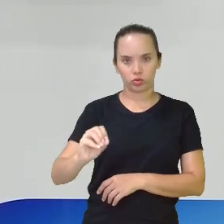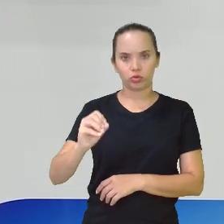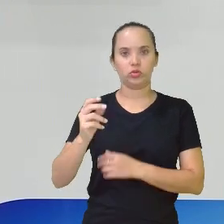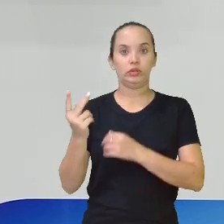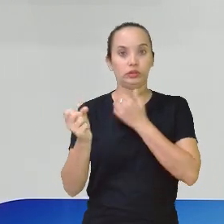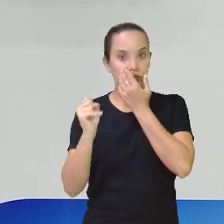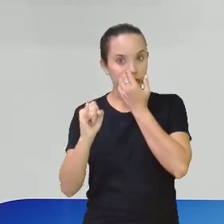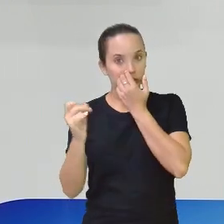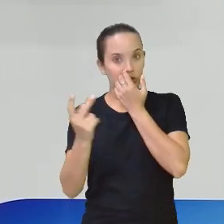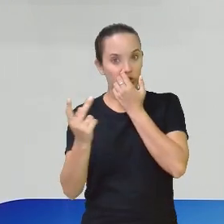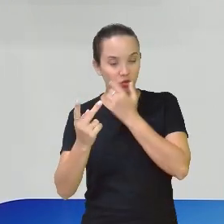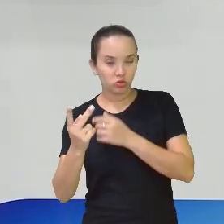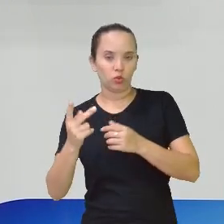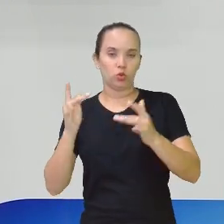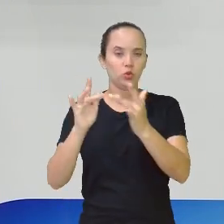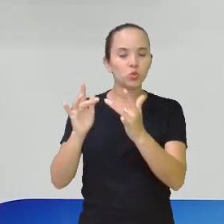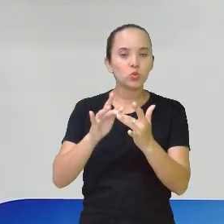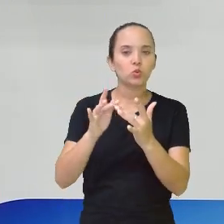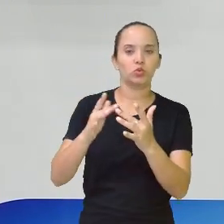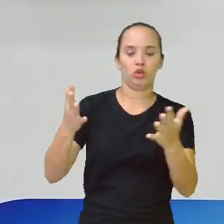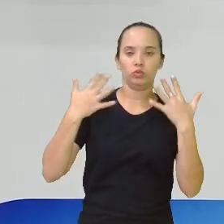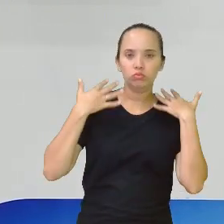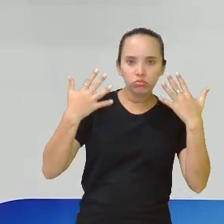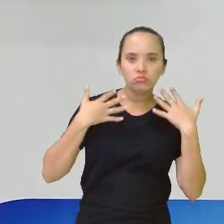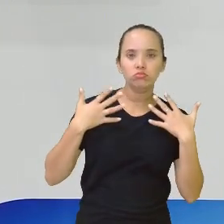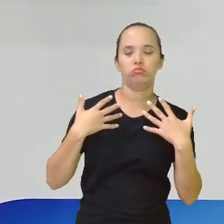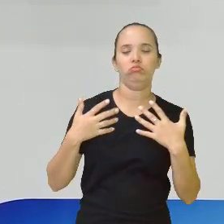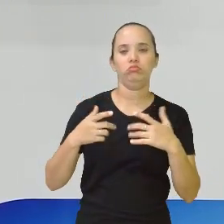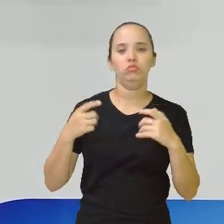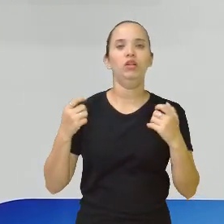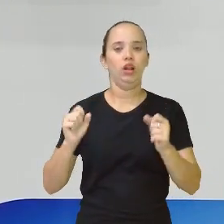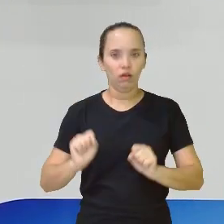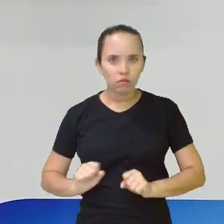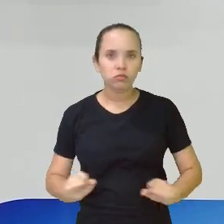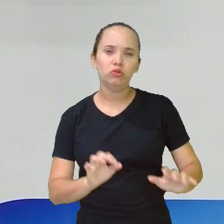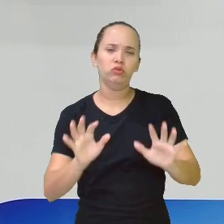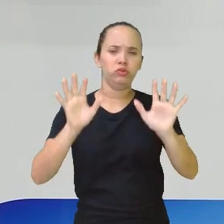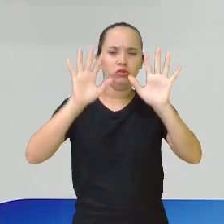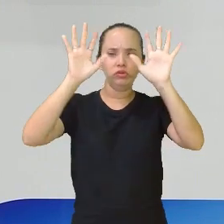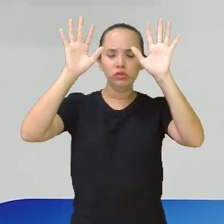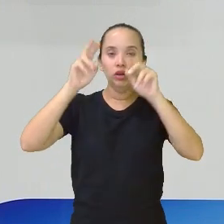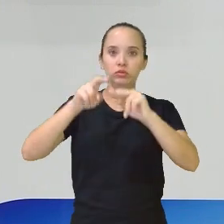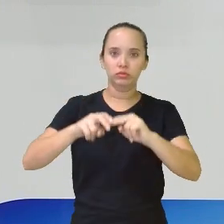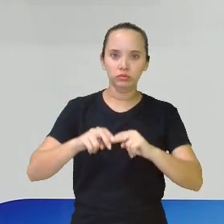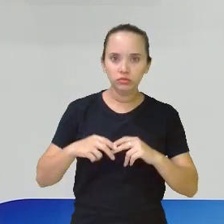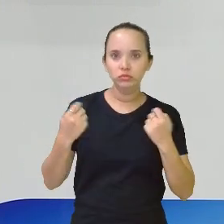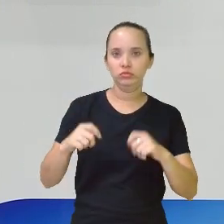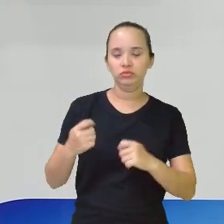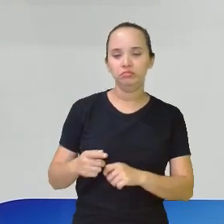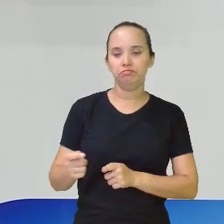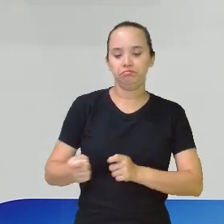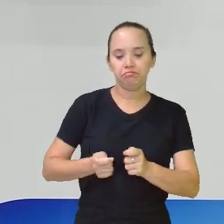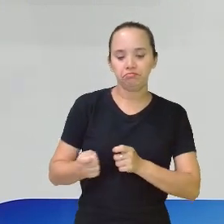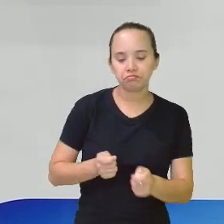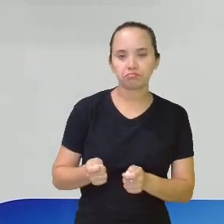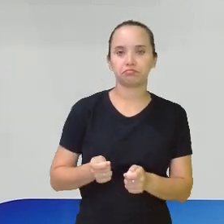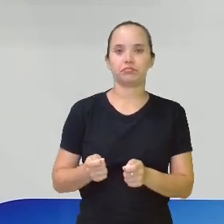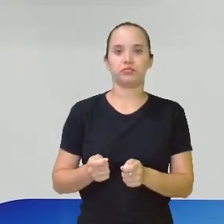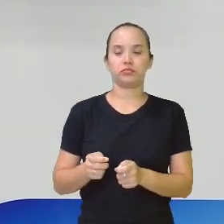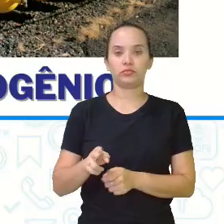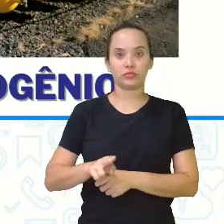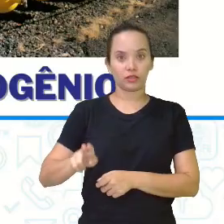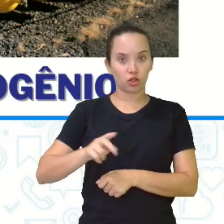a combustão. Por isso que a gente precisa tomar bastante cuidado no manuseio, por exemplo, do gás de